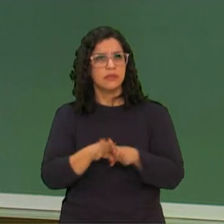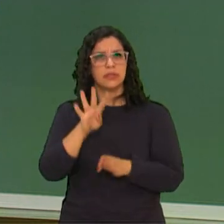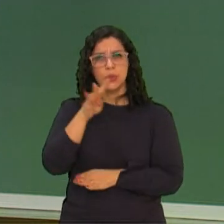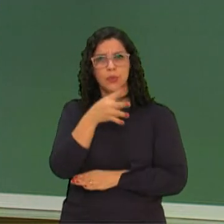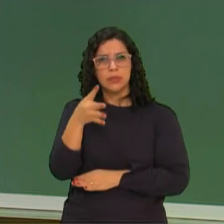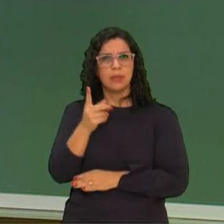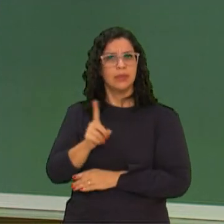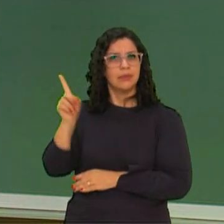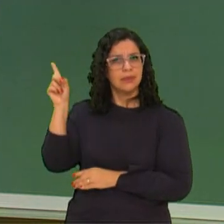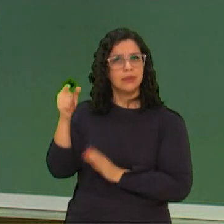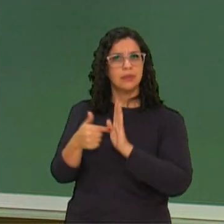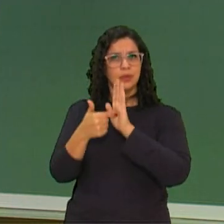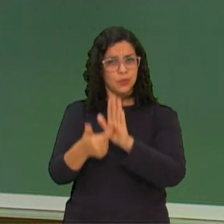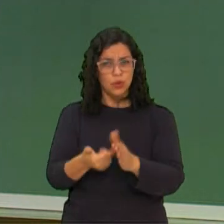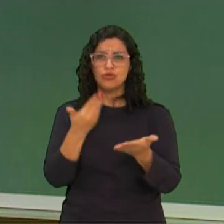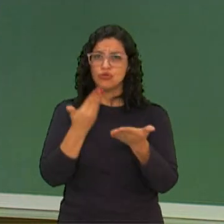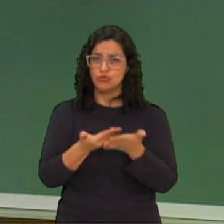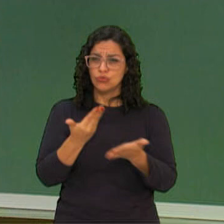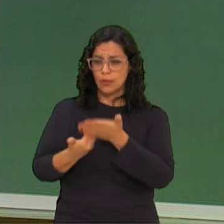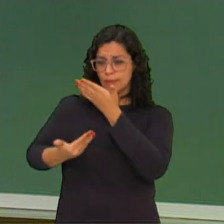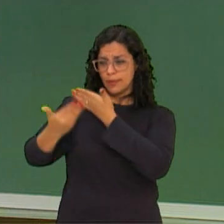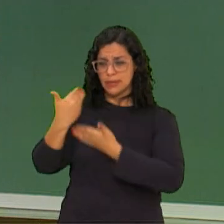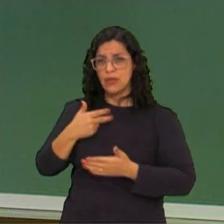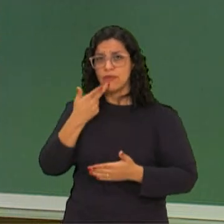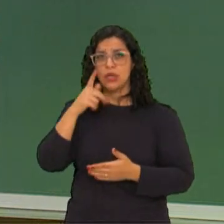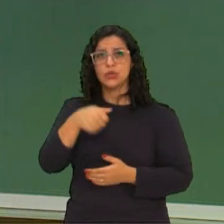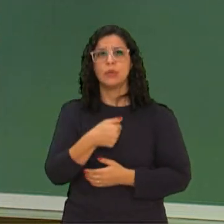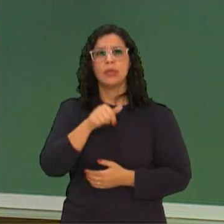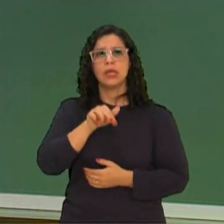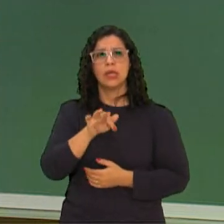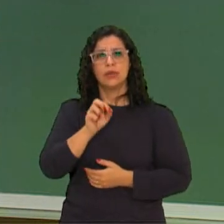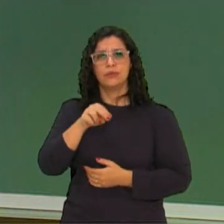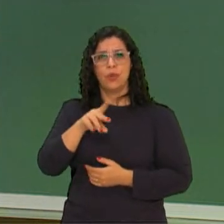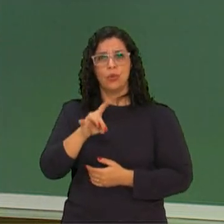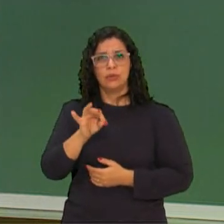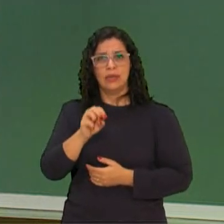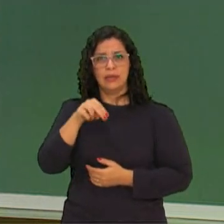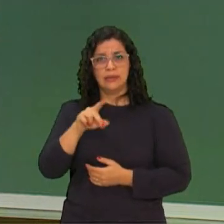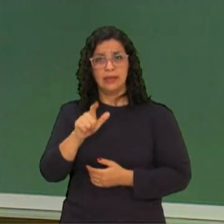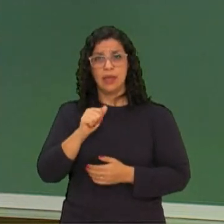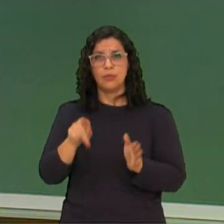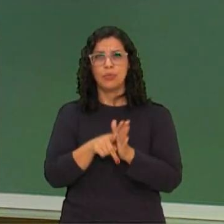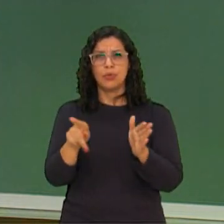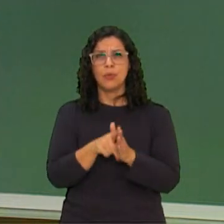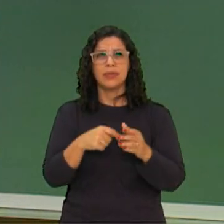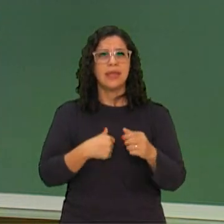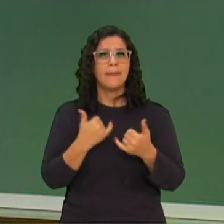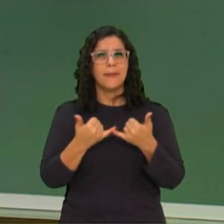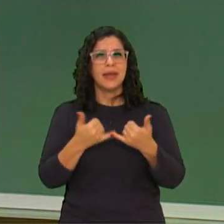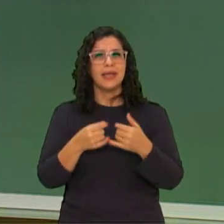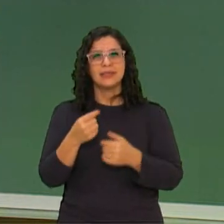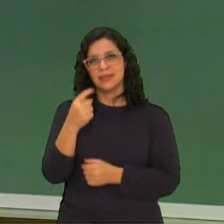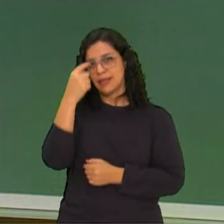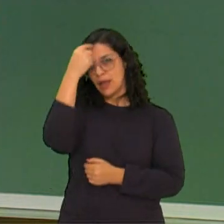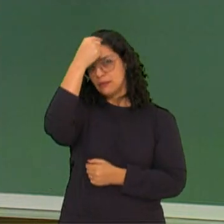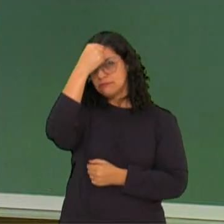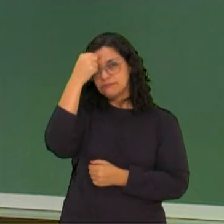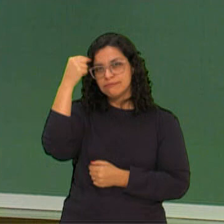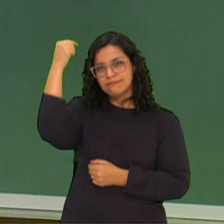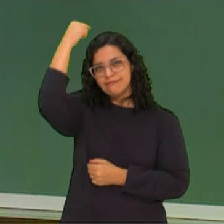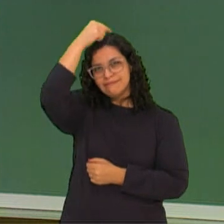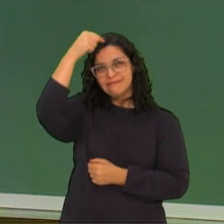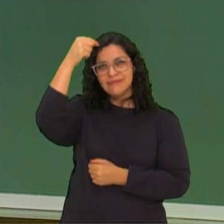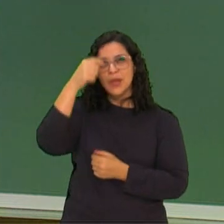aqui mostrando, né, que a gente já viu numa outra aula sobre a fontanela, né, que seria aqui a chamada moleira dos bebês, tá?